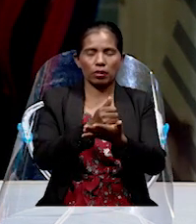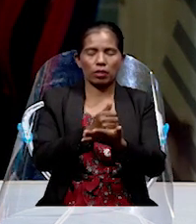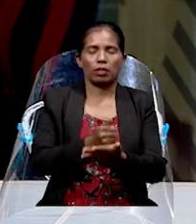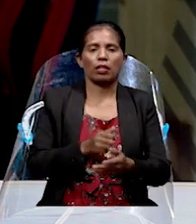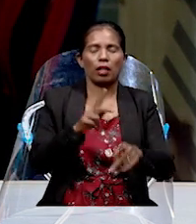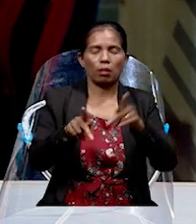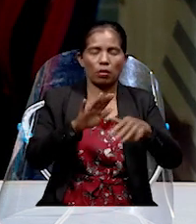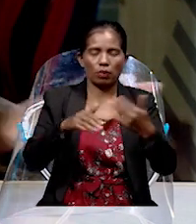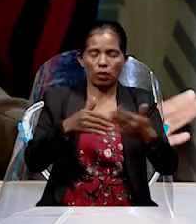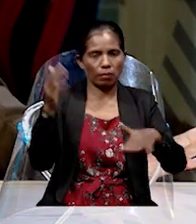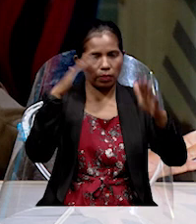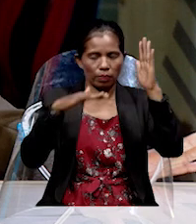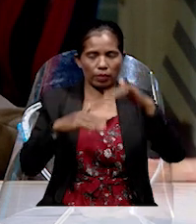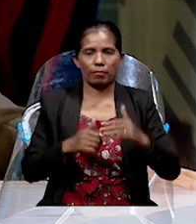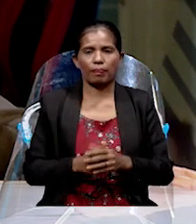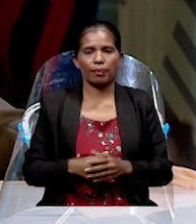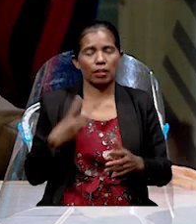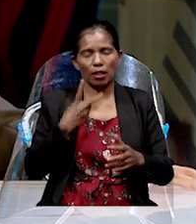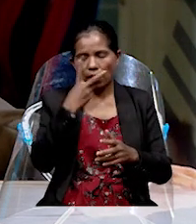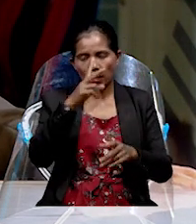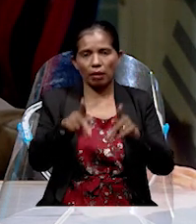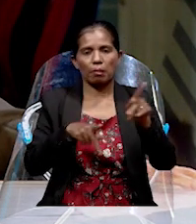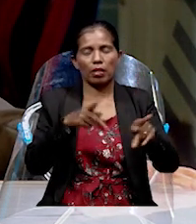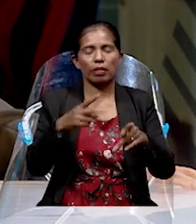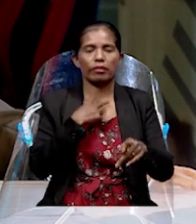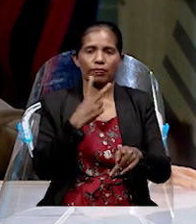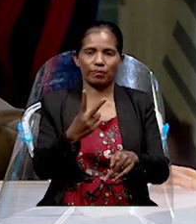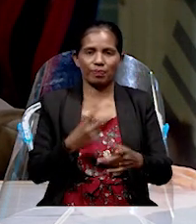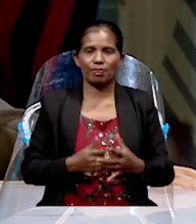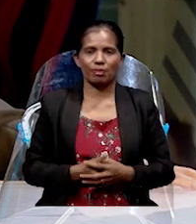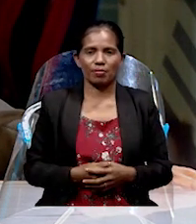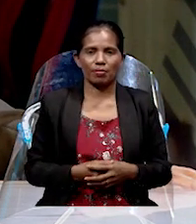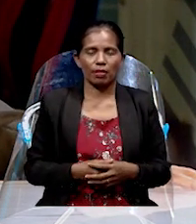resolve povo ni problema. Turmita kampanye povo nelian.